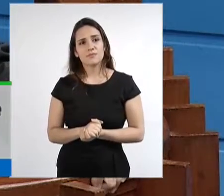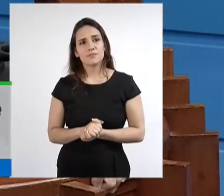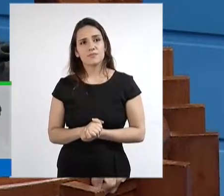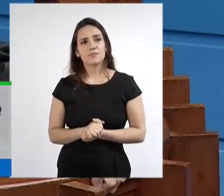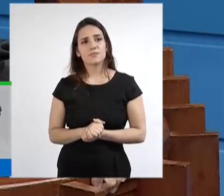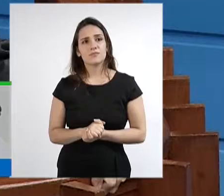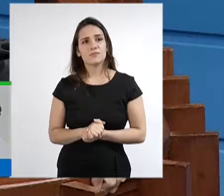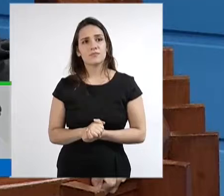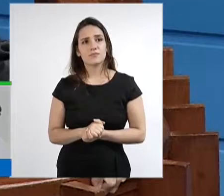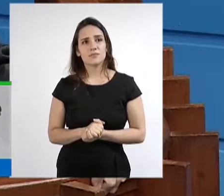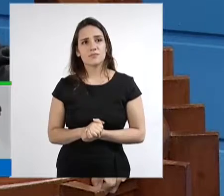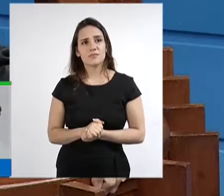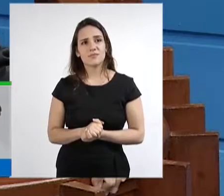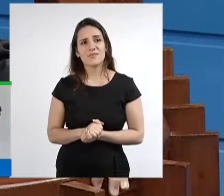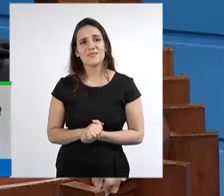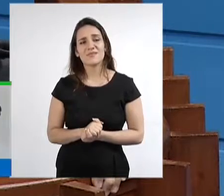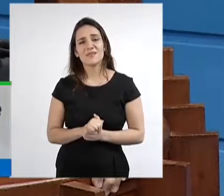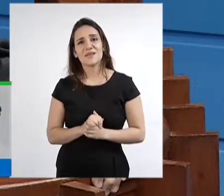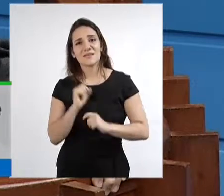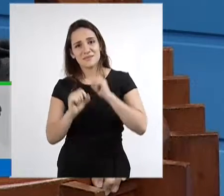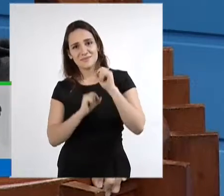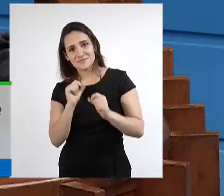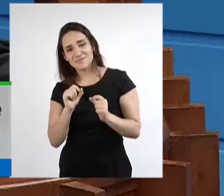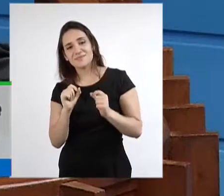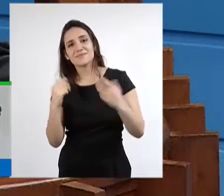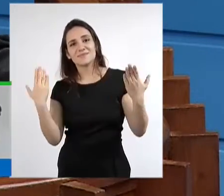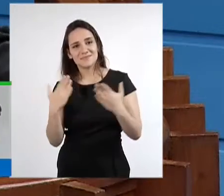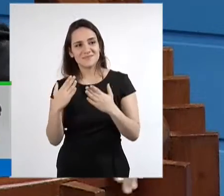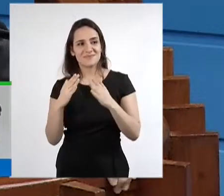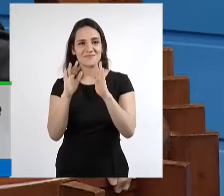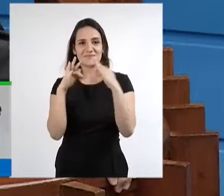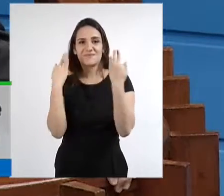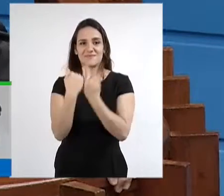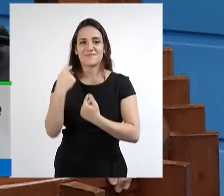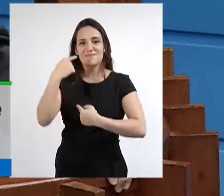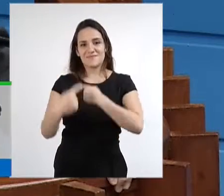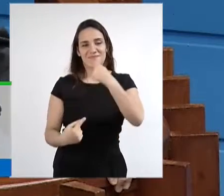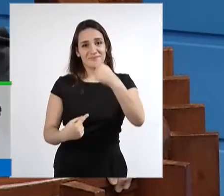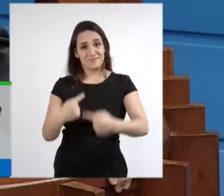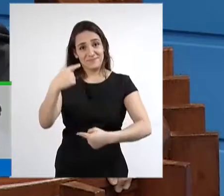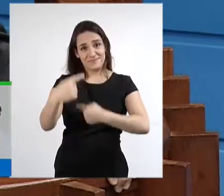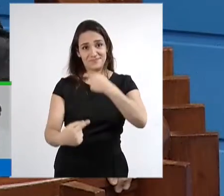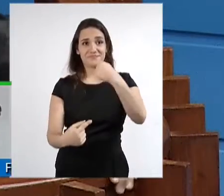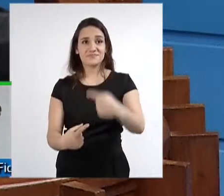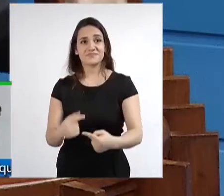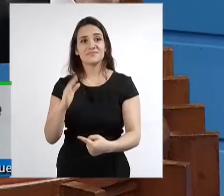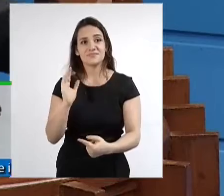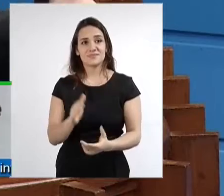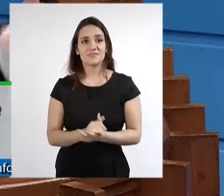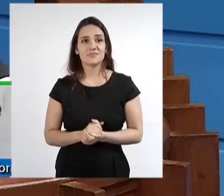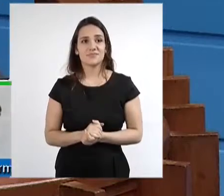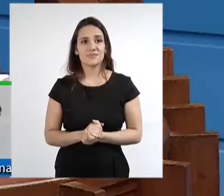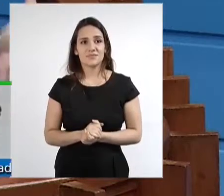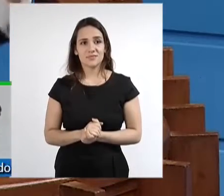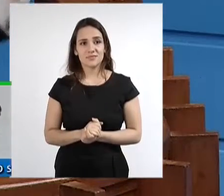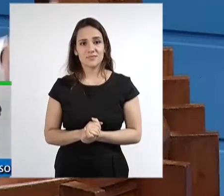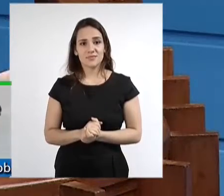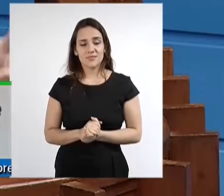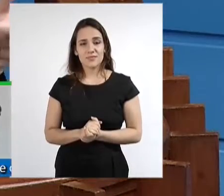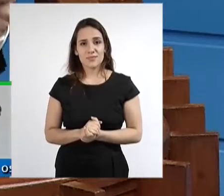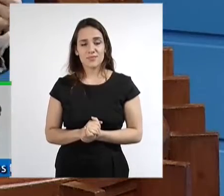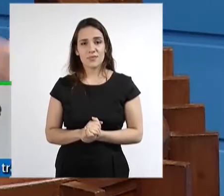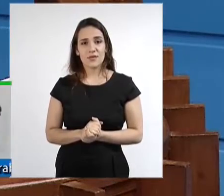Isso vem de gerações. E no Brasil, nós temos que até deixar